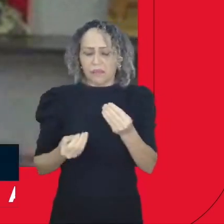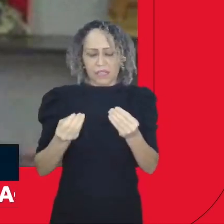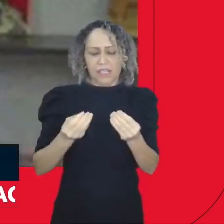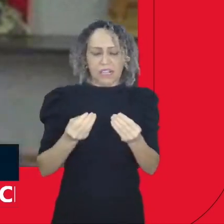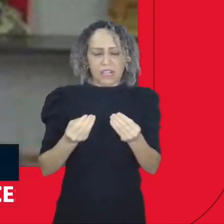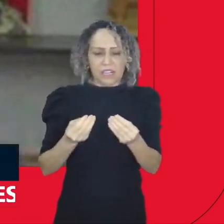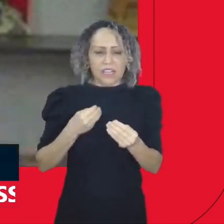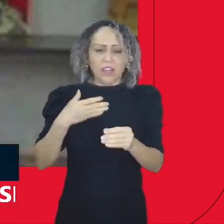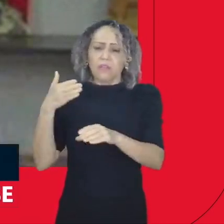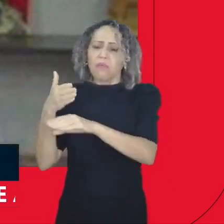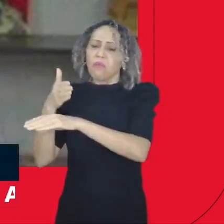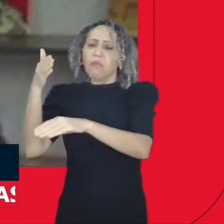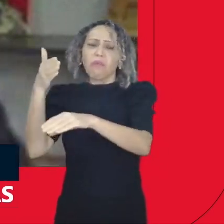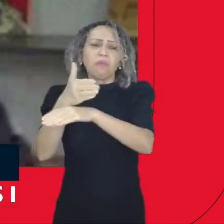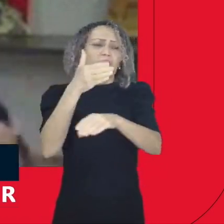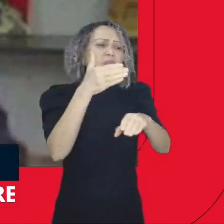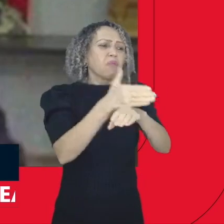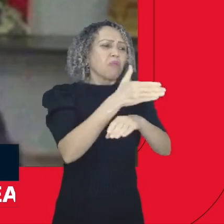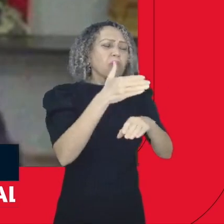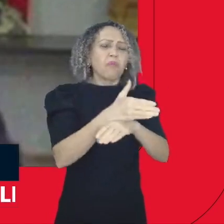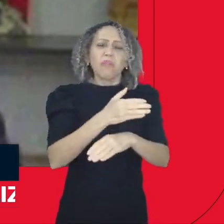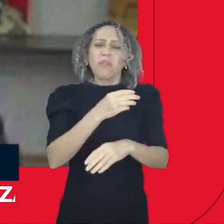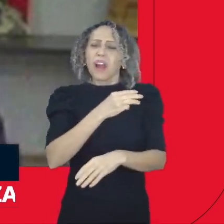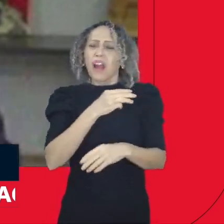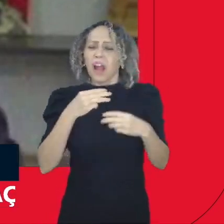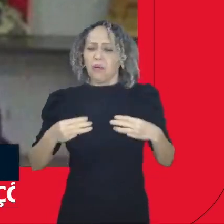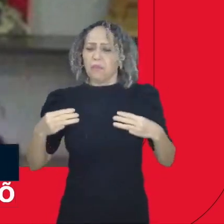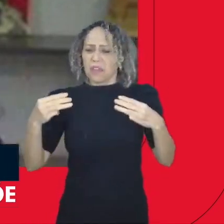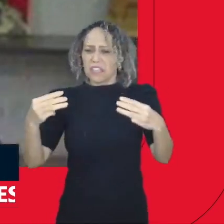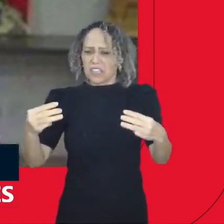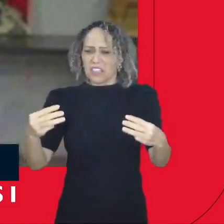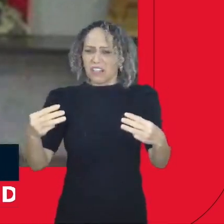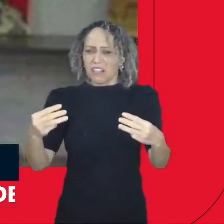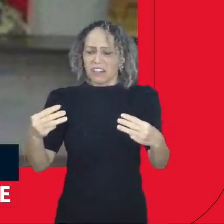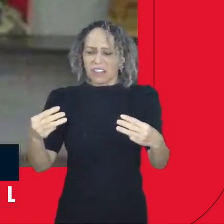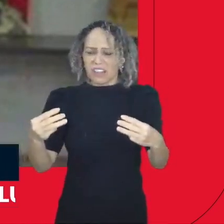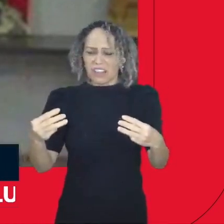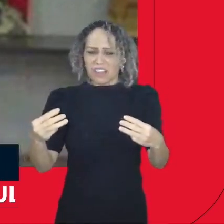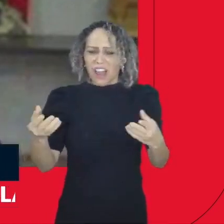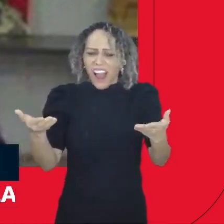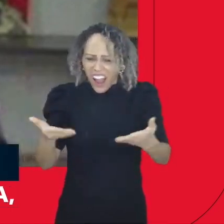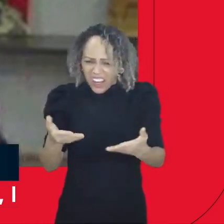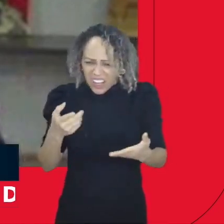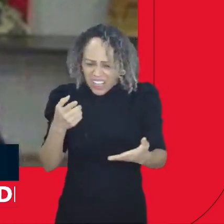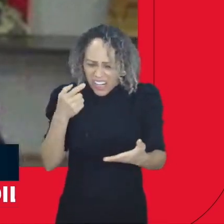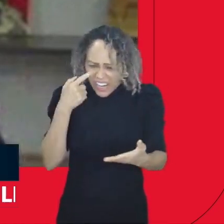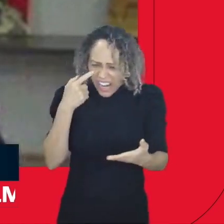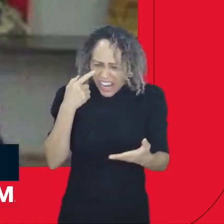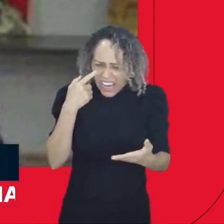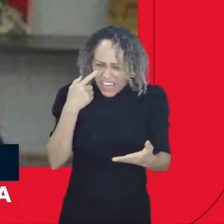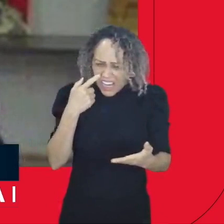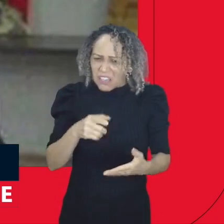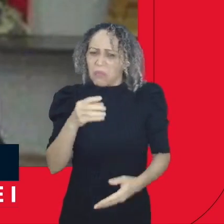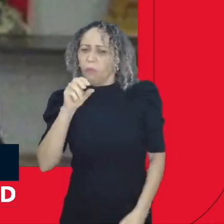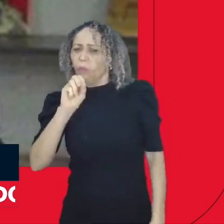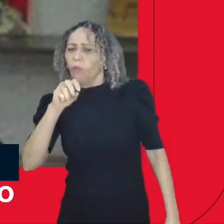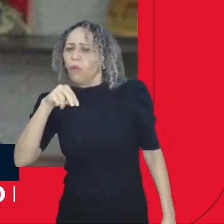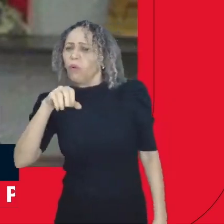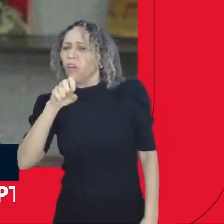reunião o ministro gaúcho completamente ausente. Agora ele se apresenta, dizendo que quer fazer no Rio Grande do Sul o que foi feito